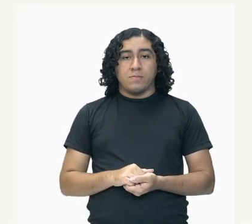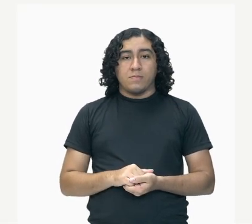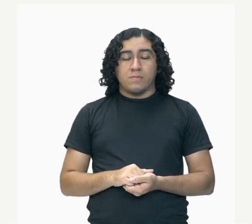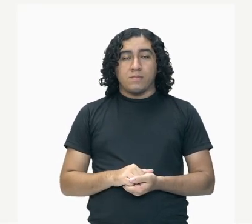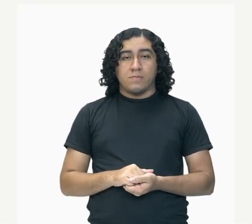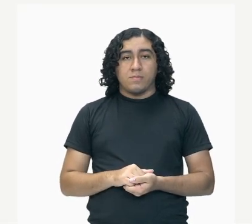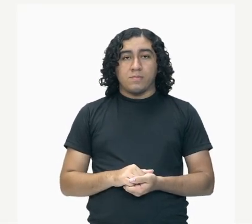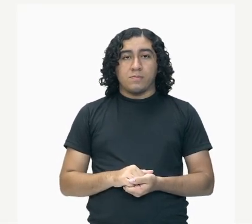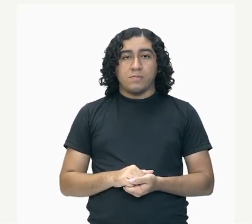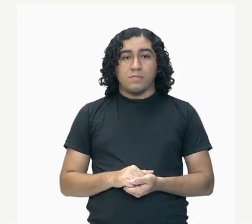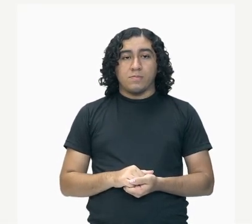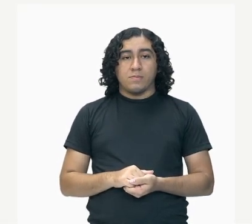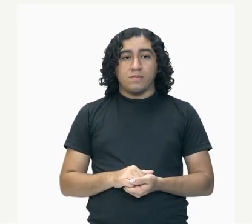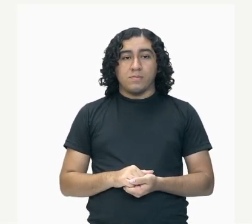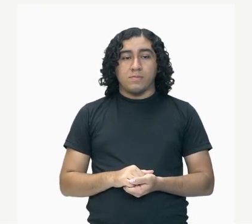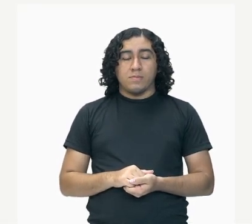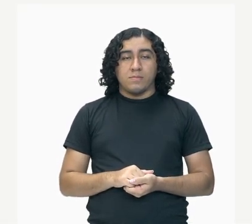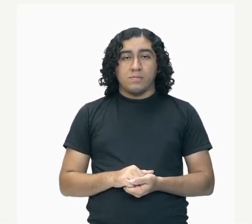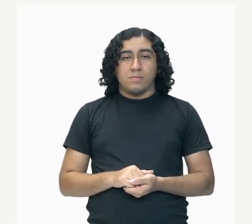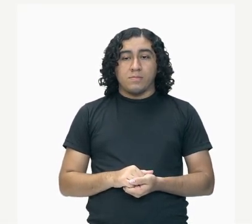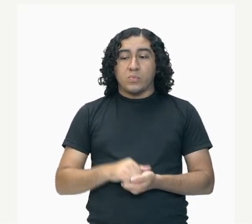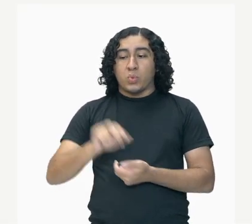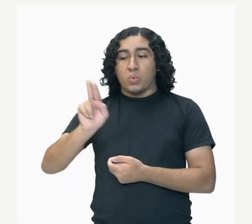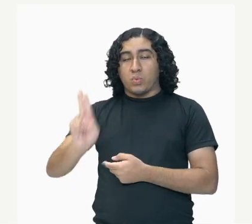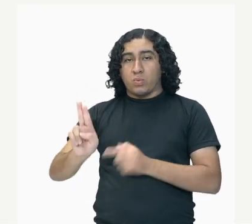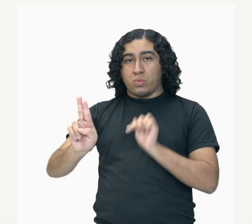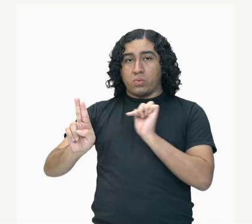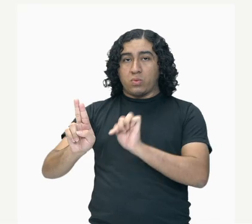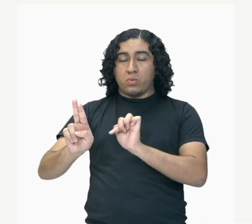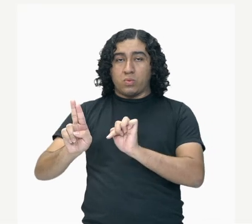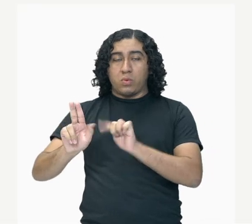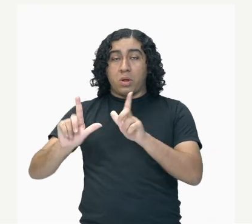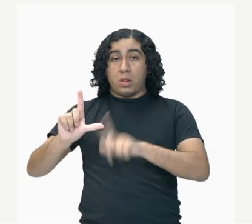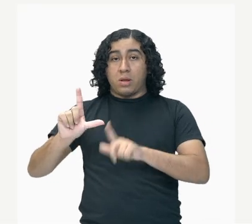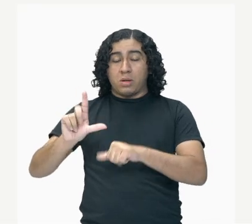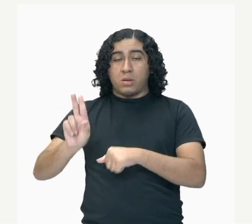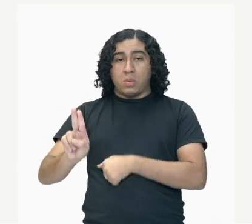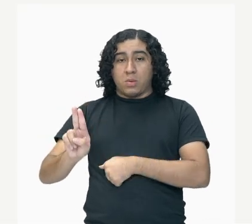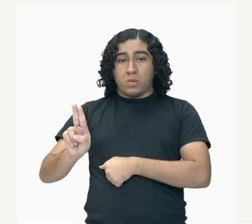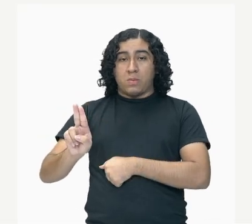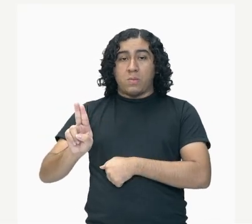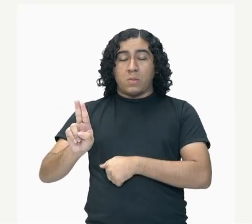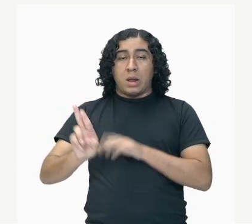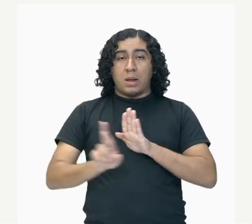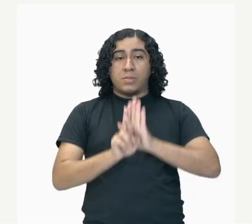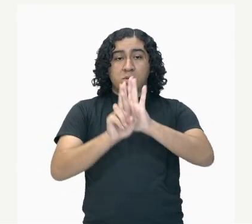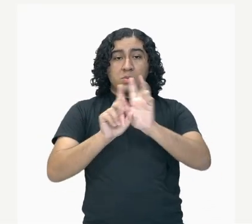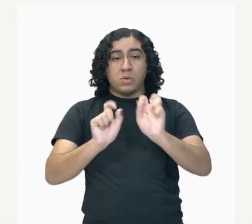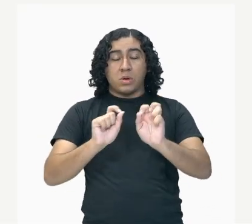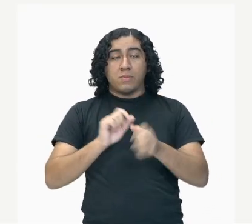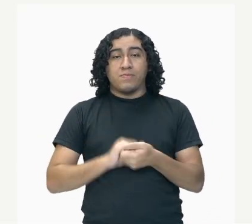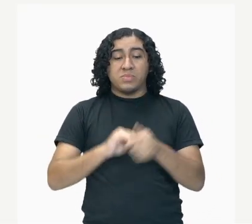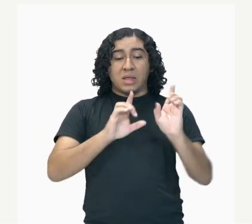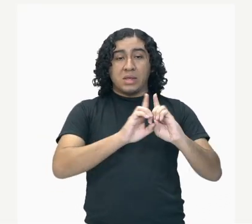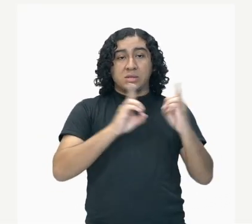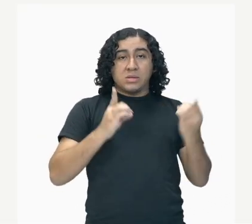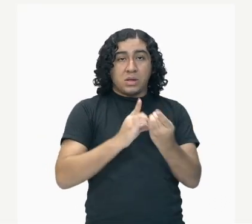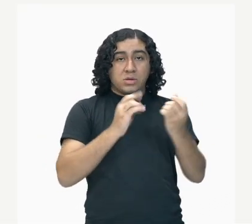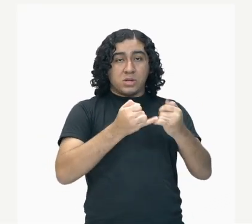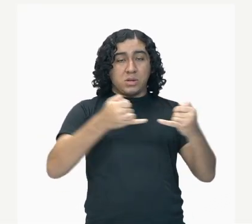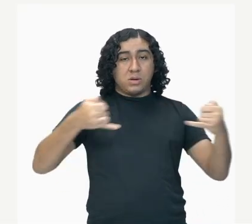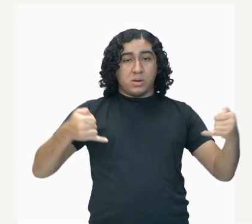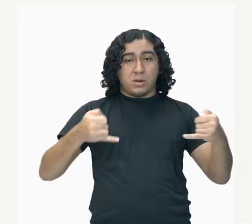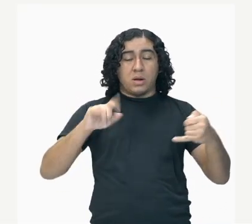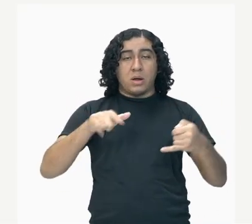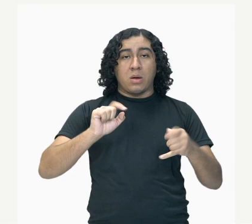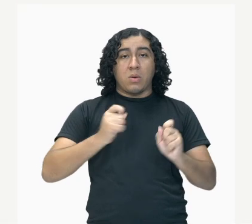si e o mi aqui ó que é a letra grega representa a densidade linear que